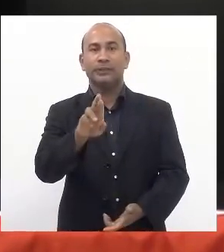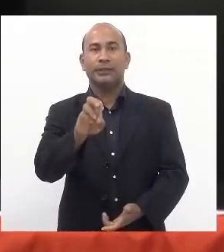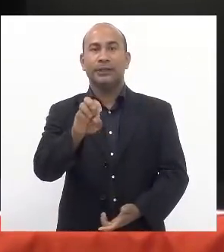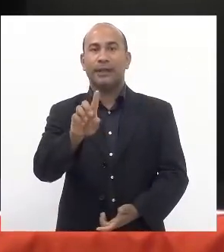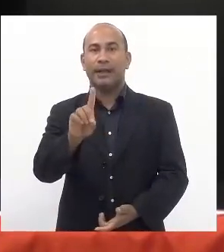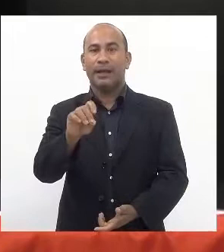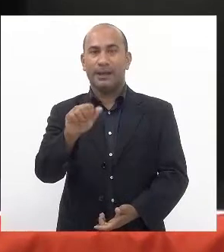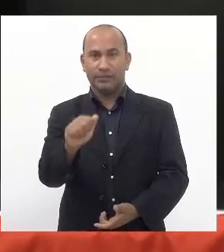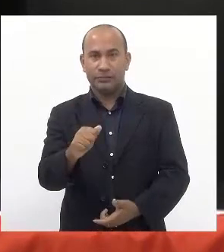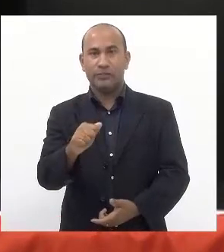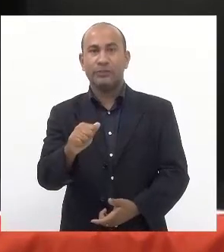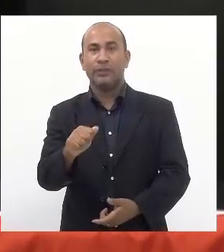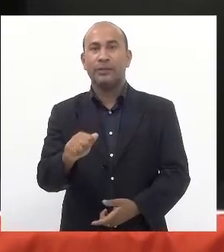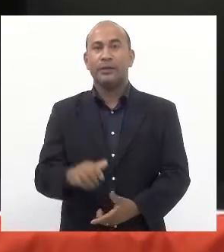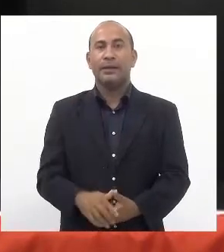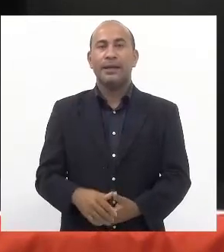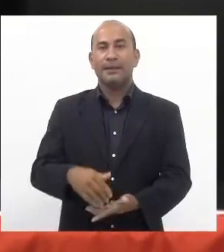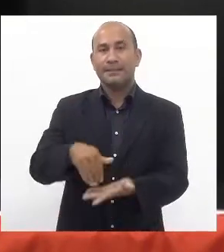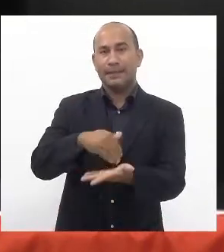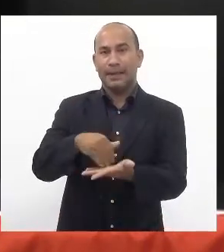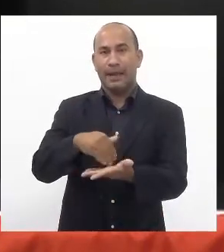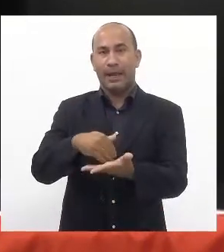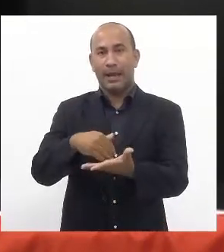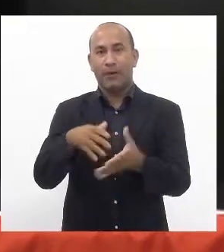secretário da Liga Libanesa,